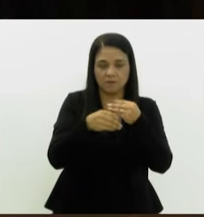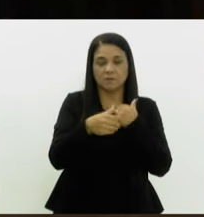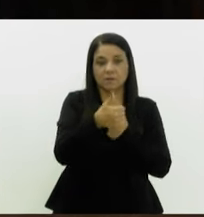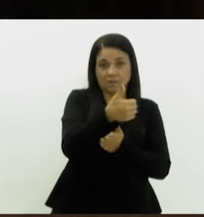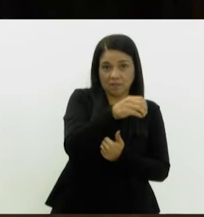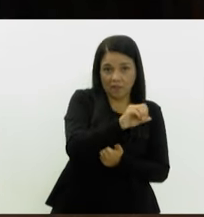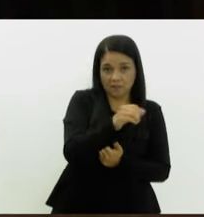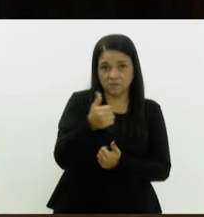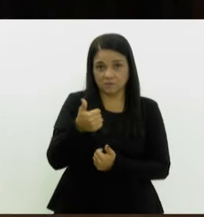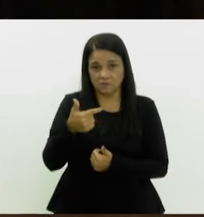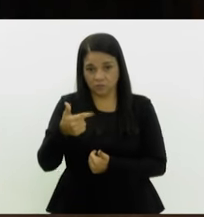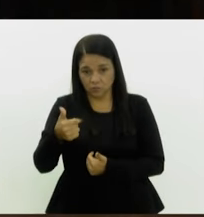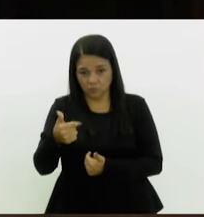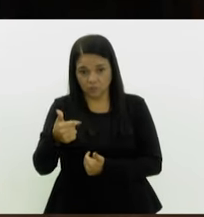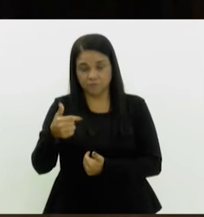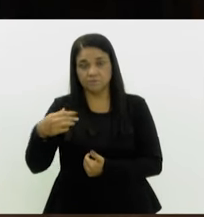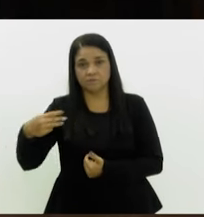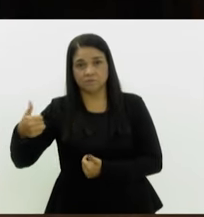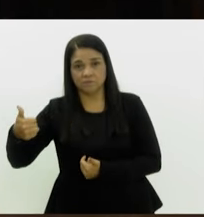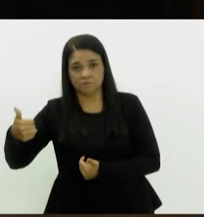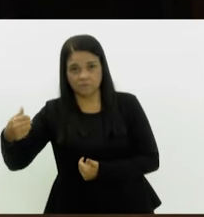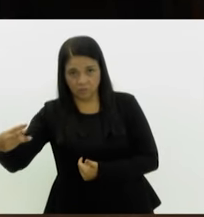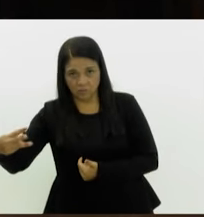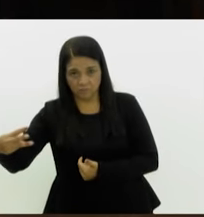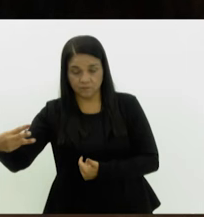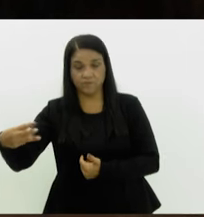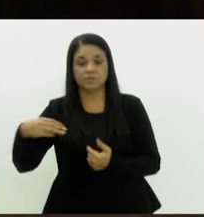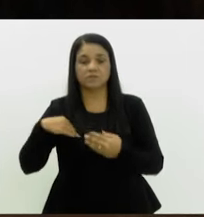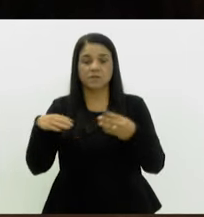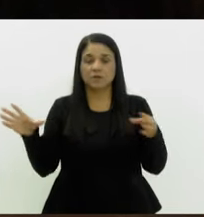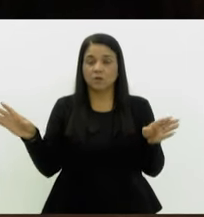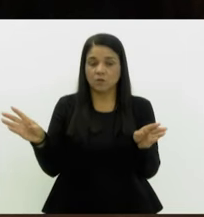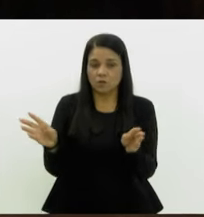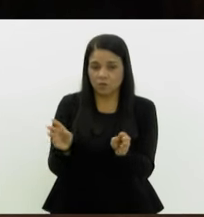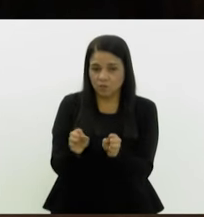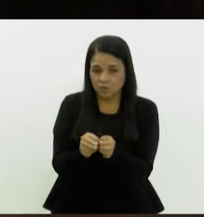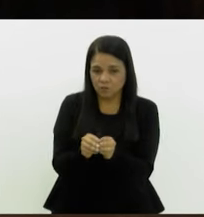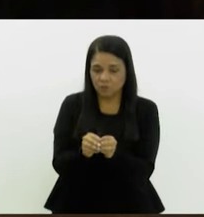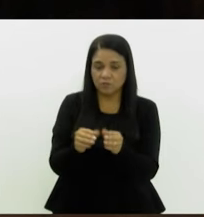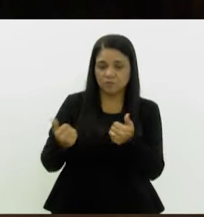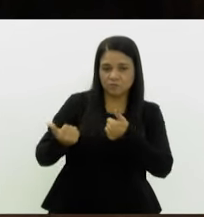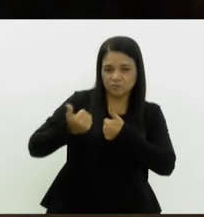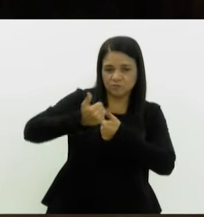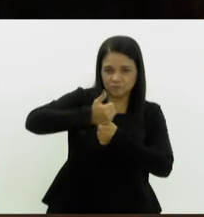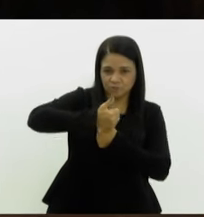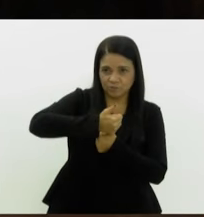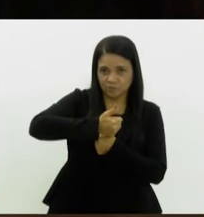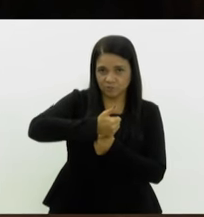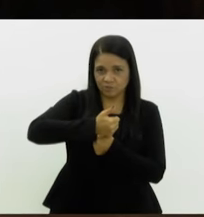número 10, 12 e 13. Concluído por substituto